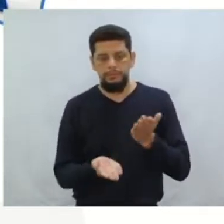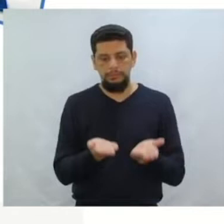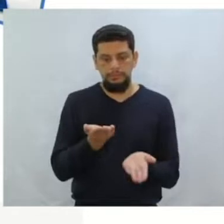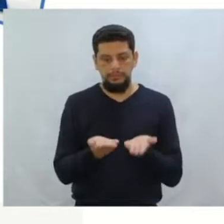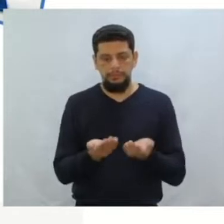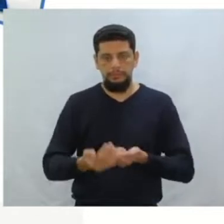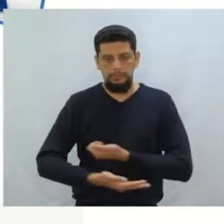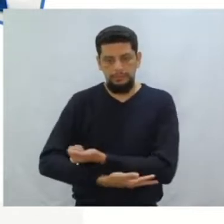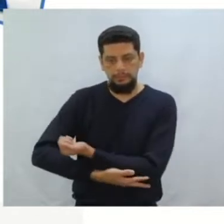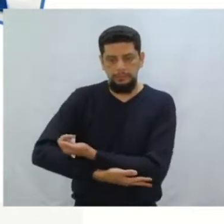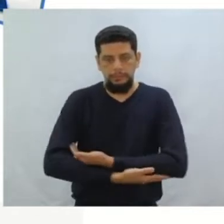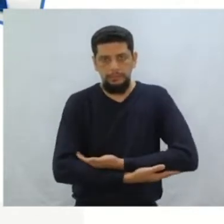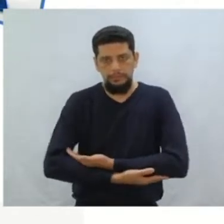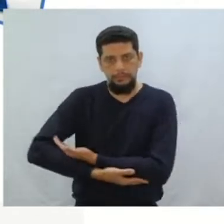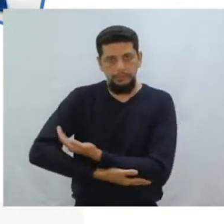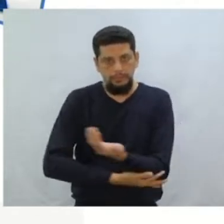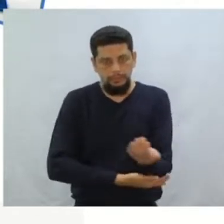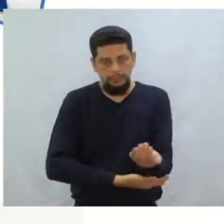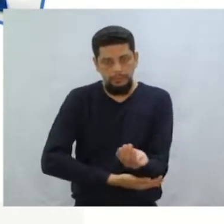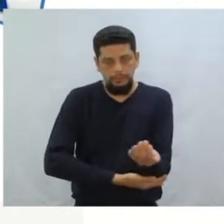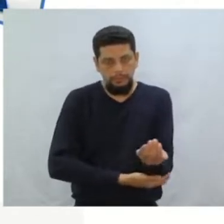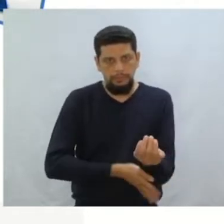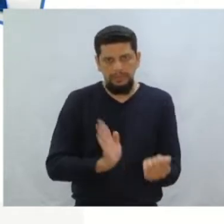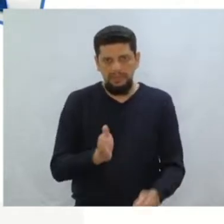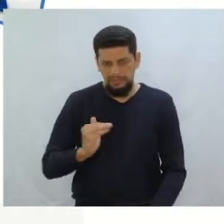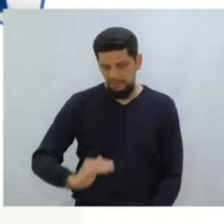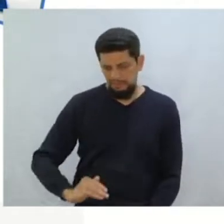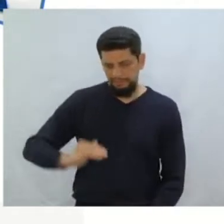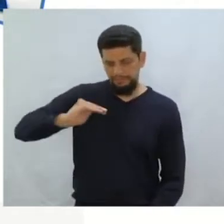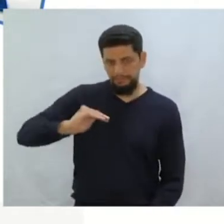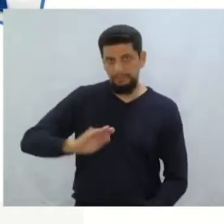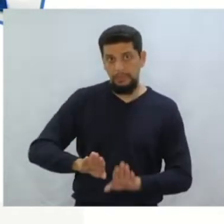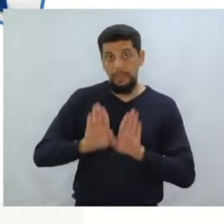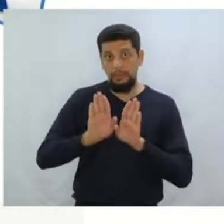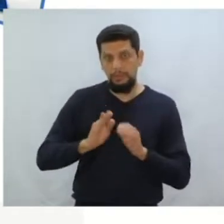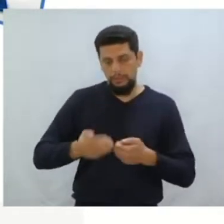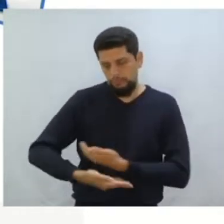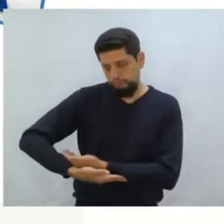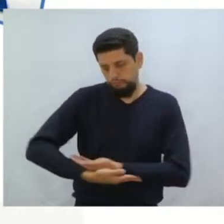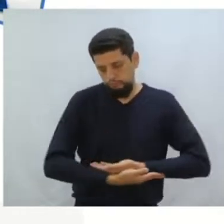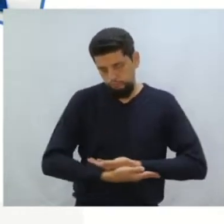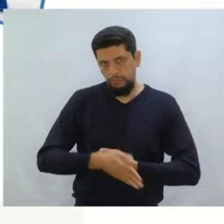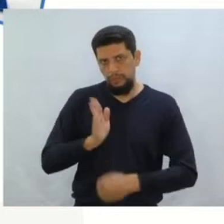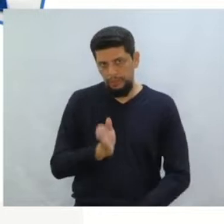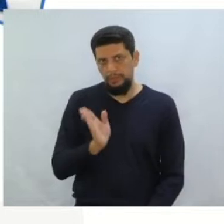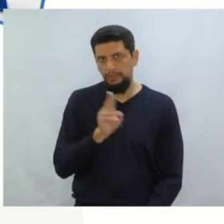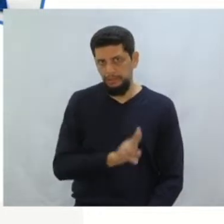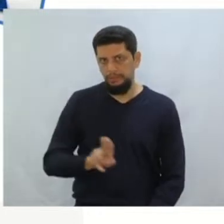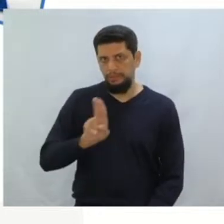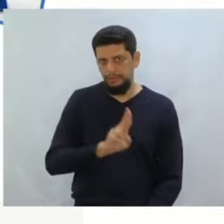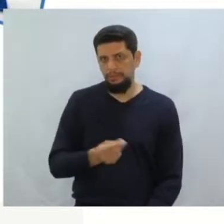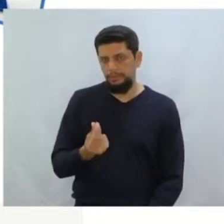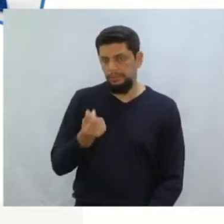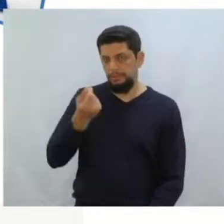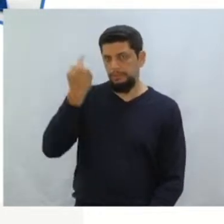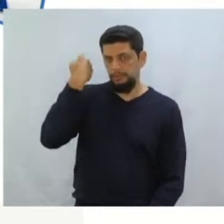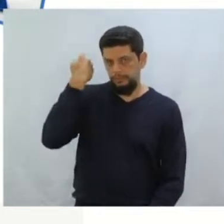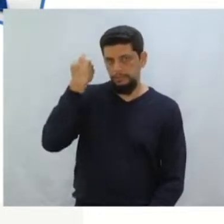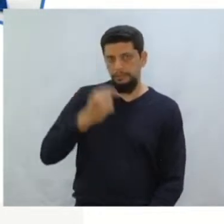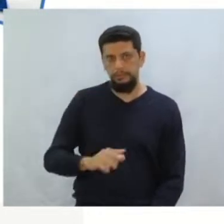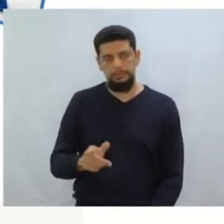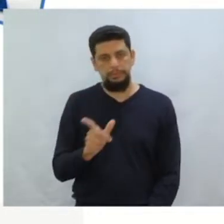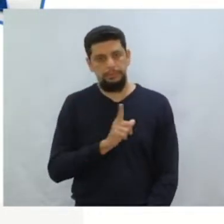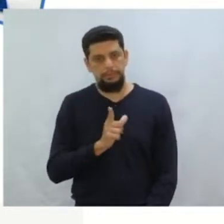a balança ali que pesa bebês. Então, agora vocês já estão grandes, né? Mas quando vocês eram bebês, vocês já utilizaram